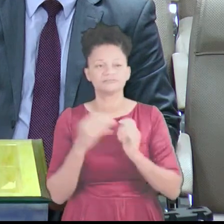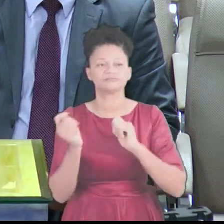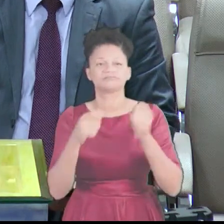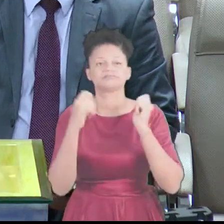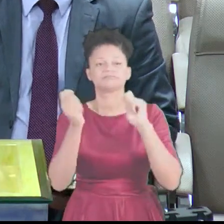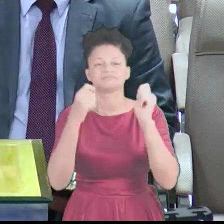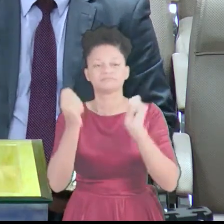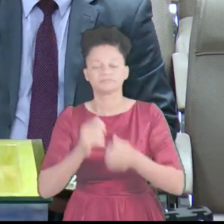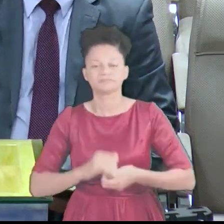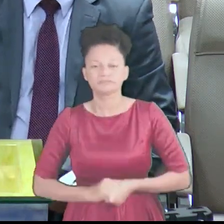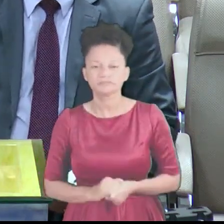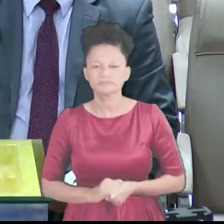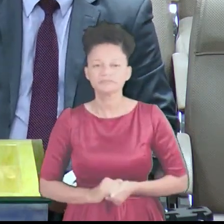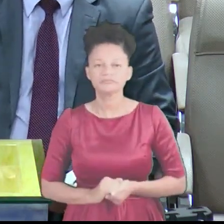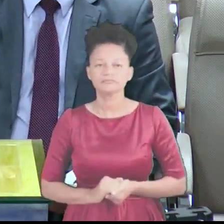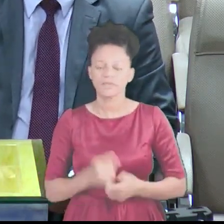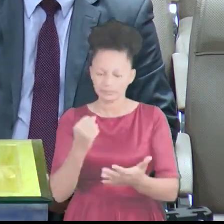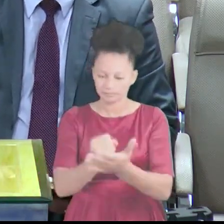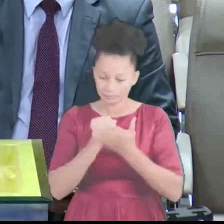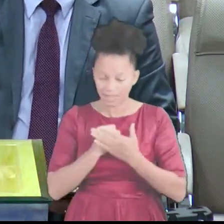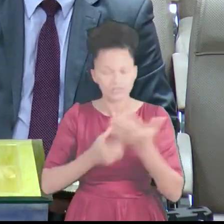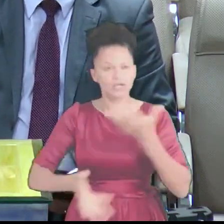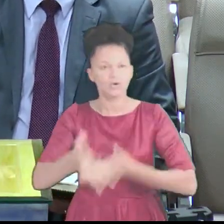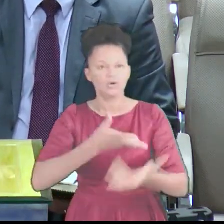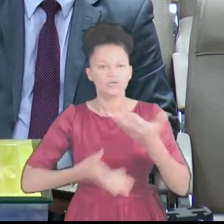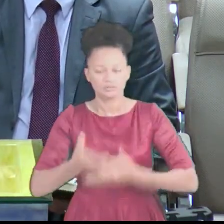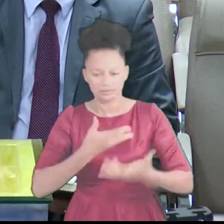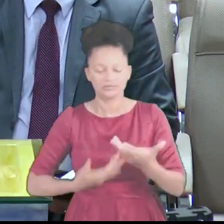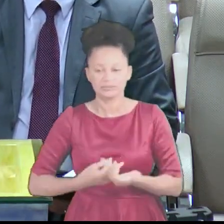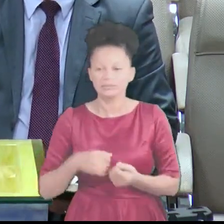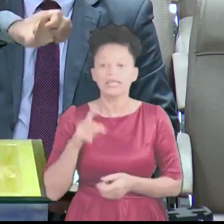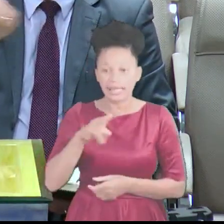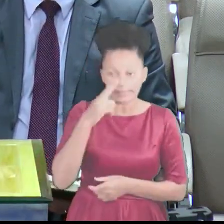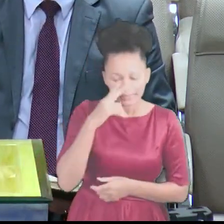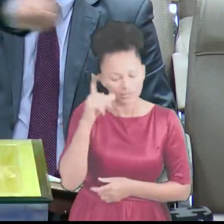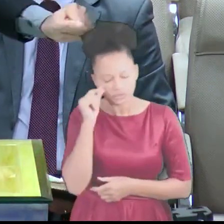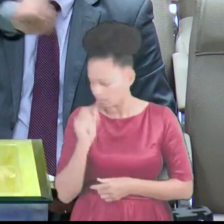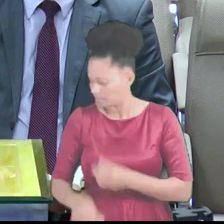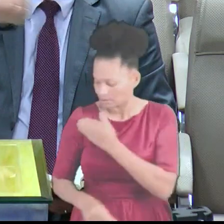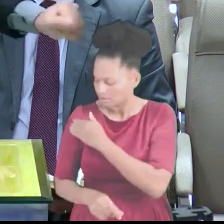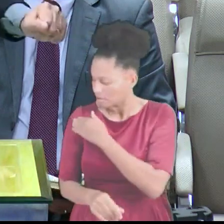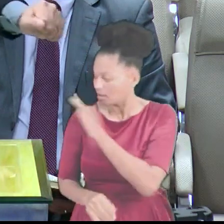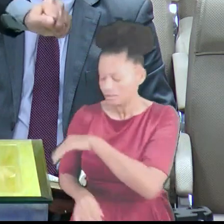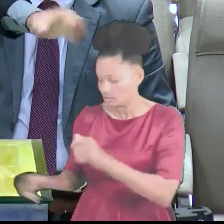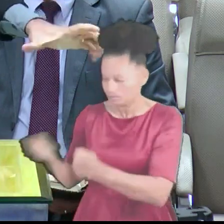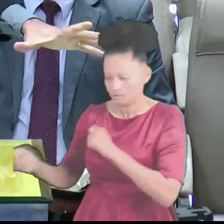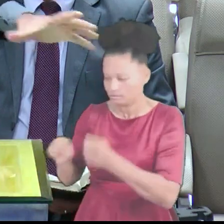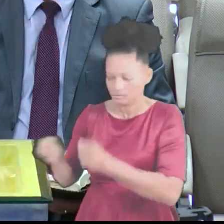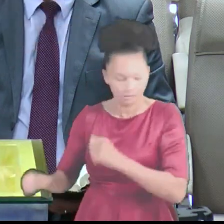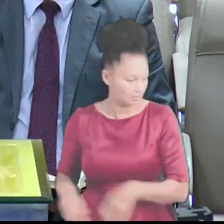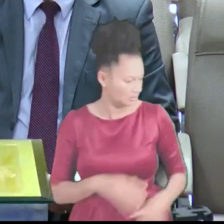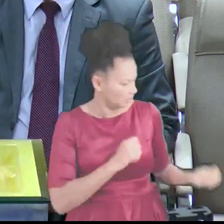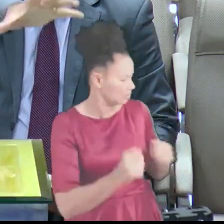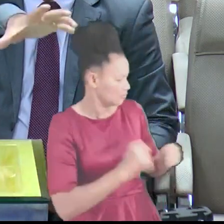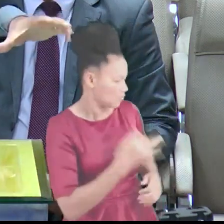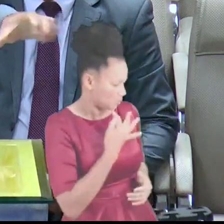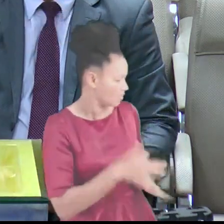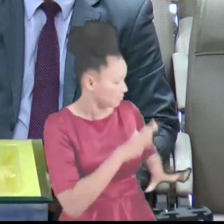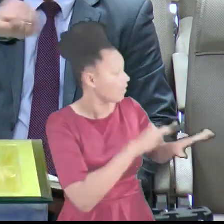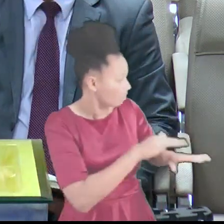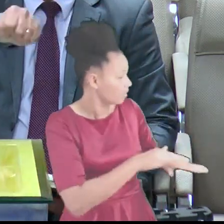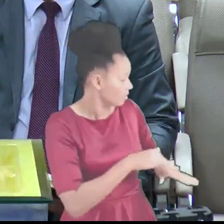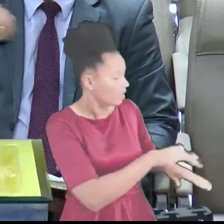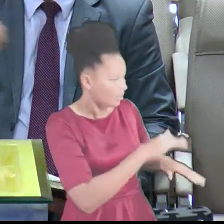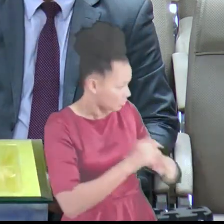Aleluia! Me ajuda a interagir, que tem crente dormindo, eu estou vendo daqui. Toca nesse crente assim, sacode ele mesmo, sacuda. Não conhece, pega nele